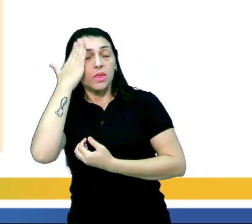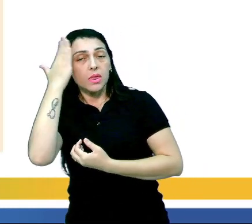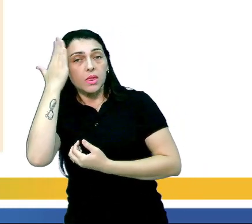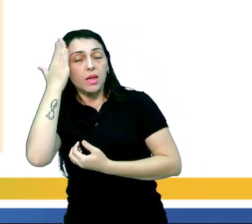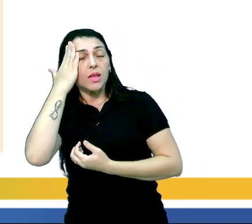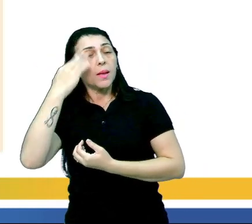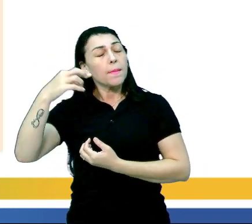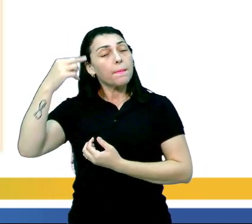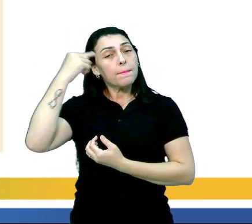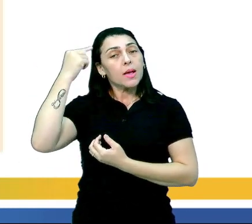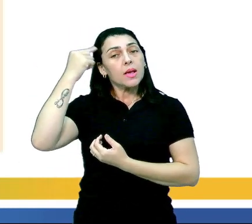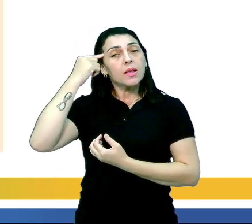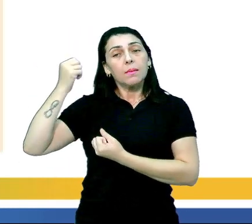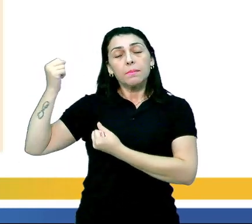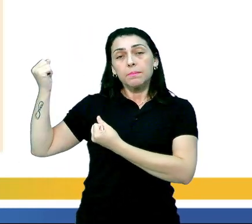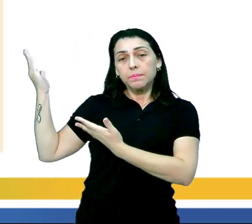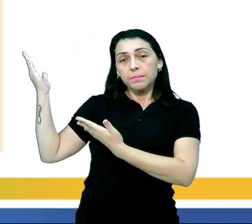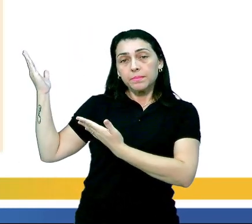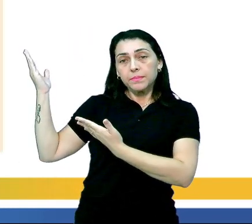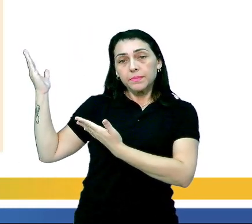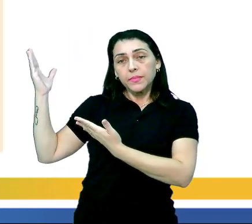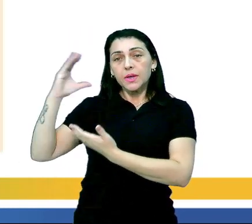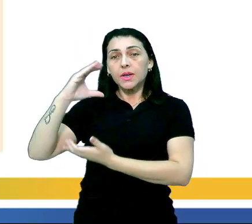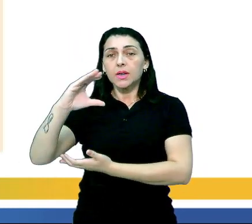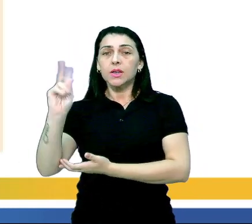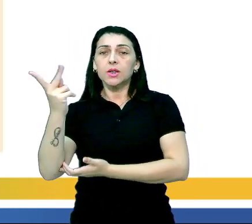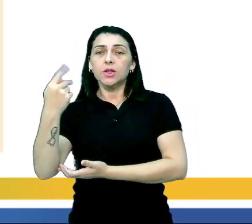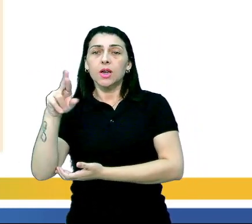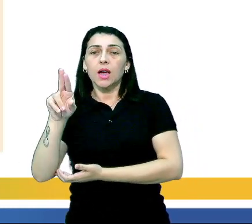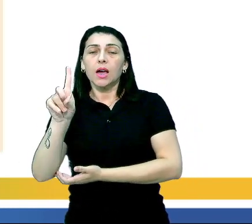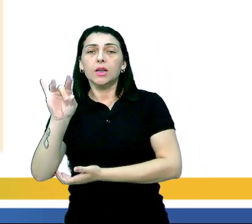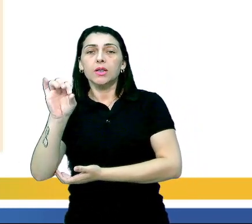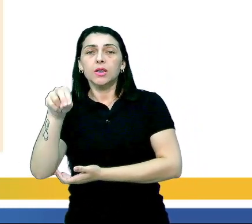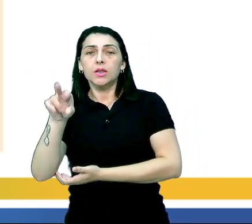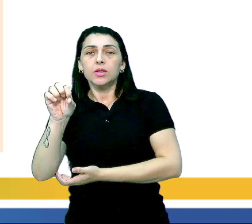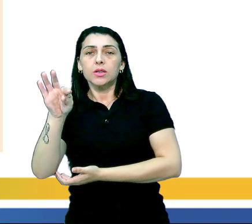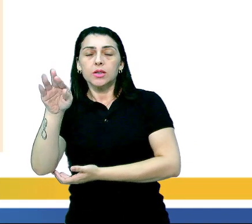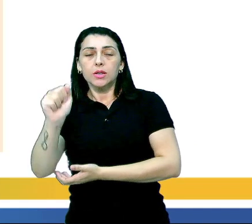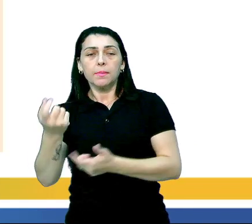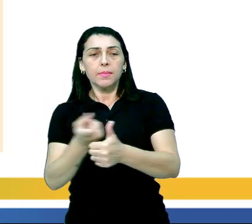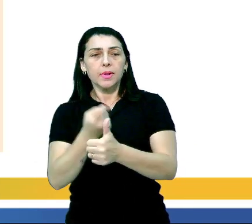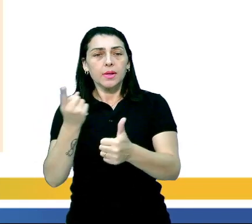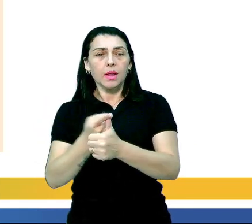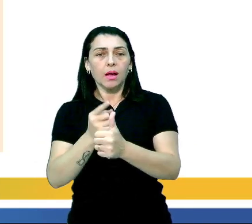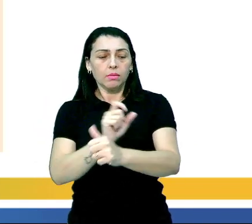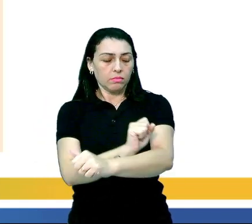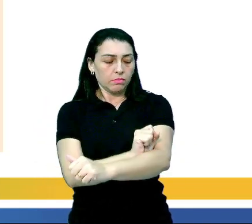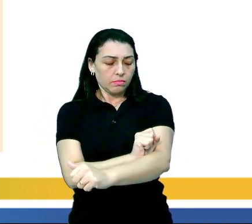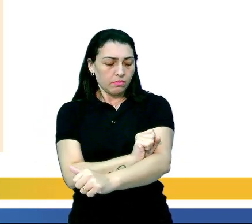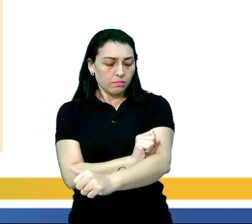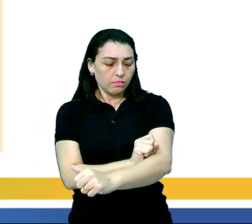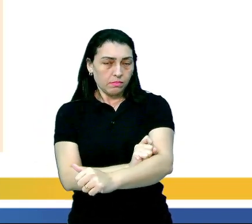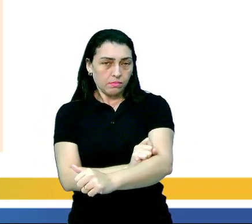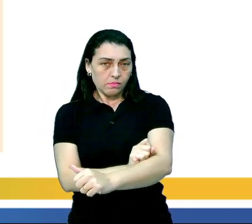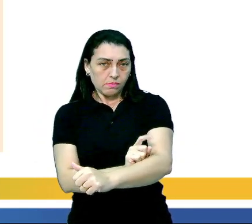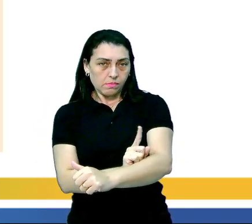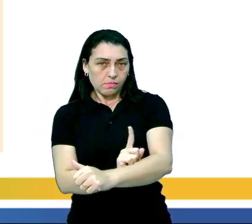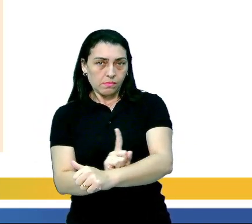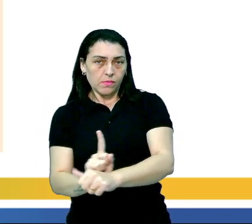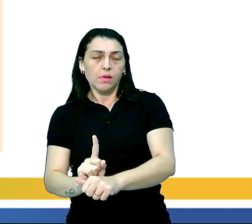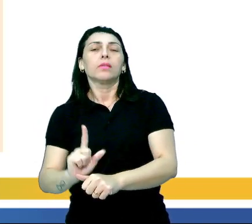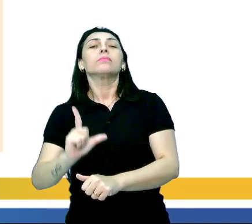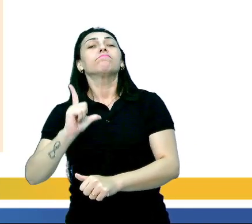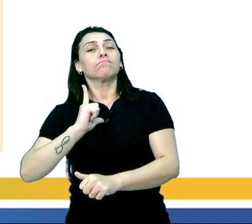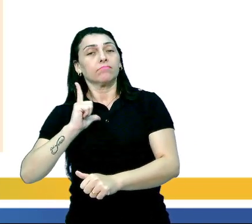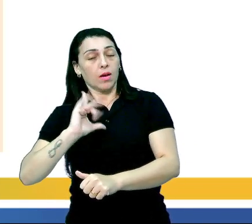entender esse pensamento de Pierre Teilhard de Chardin, teoria chardinista? Primeira coisa, a evolução é um fato. Ou seja, não dá